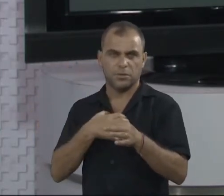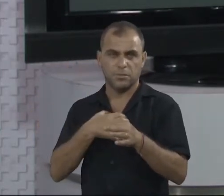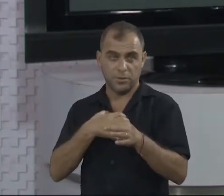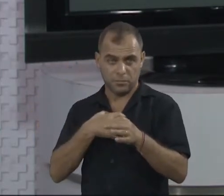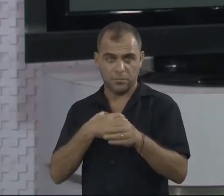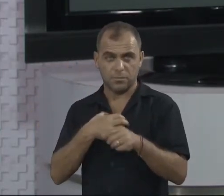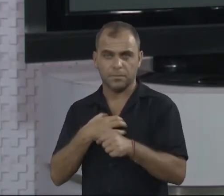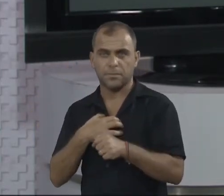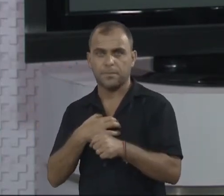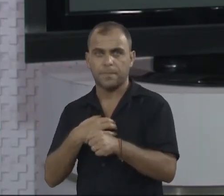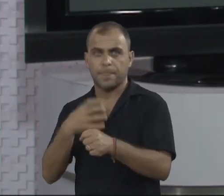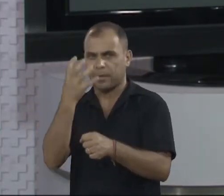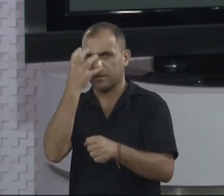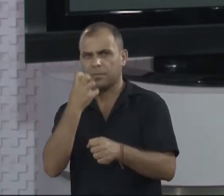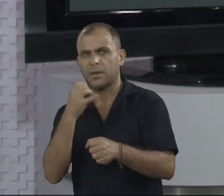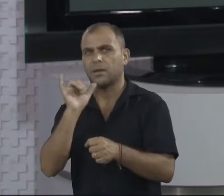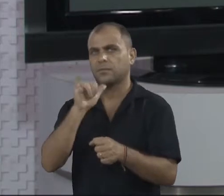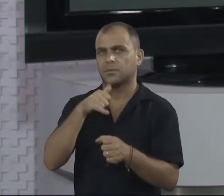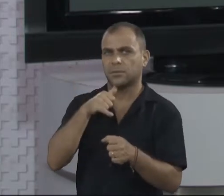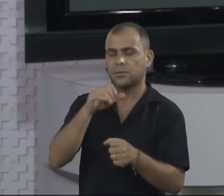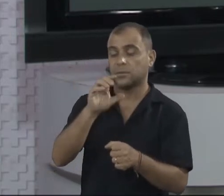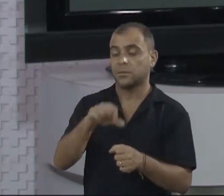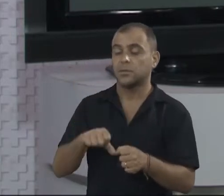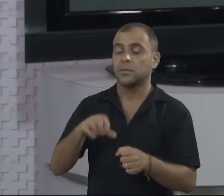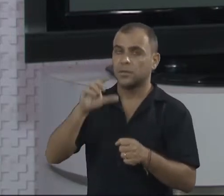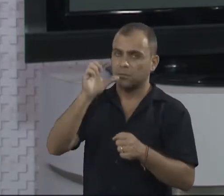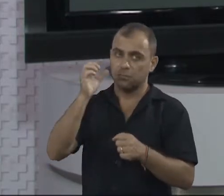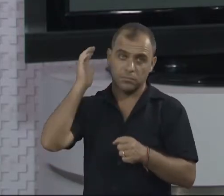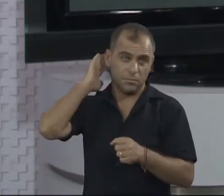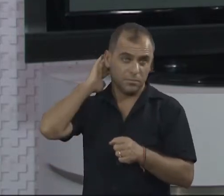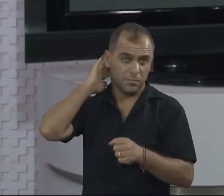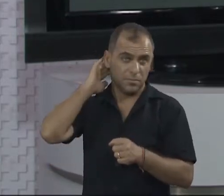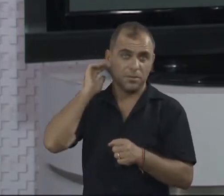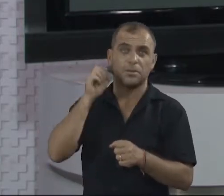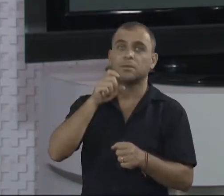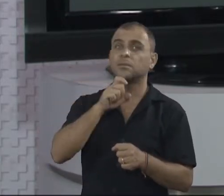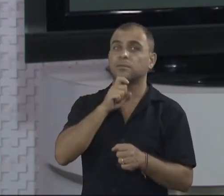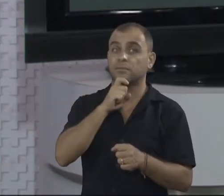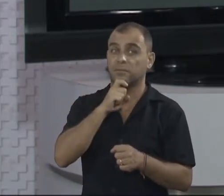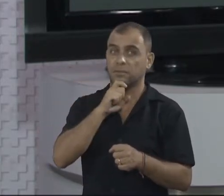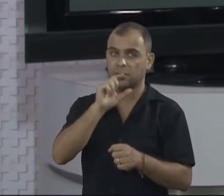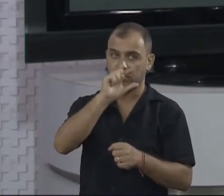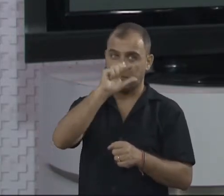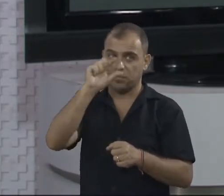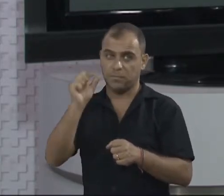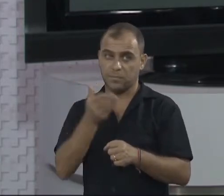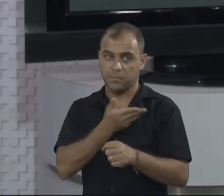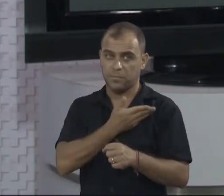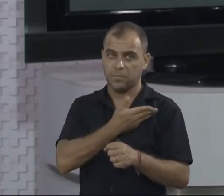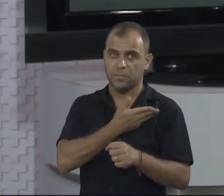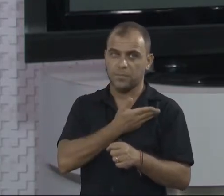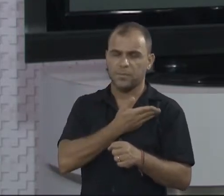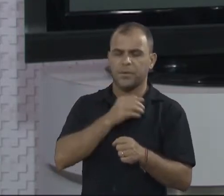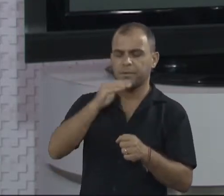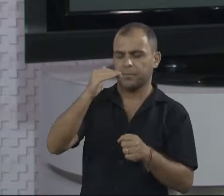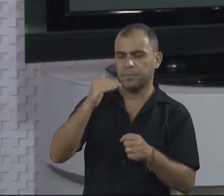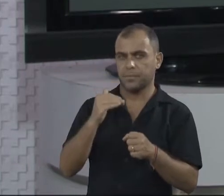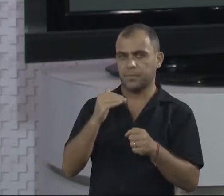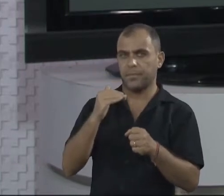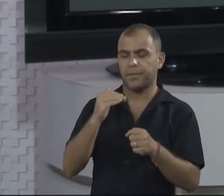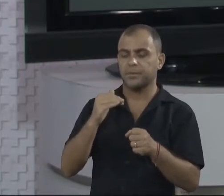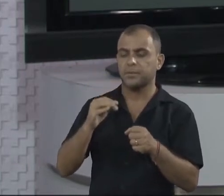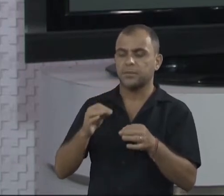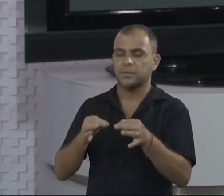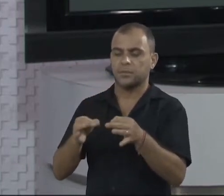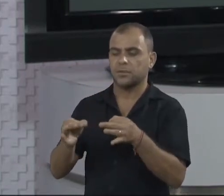isso. Essa parte verdinha aqui, que é o cerebelo, que ela é localizada abaixo aqui do encéfalo, na parte posterior, ele